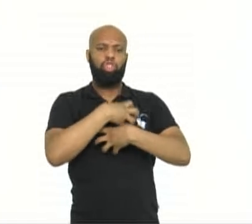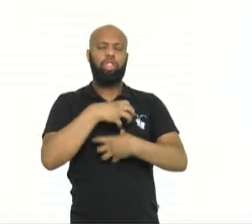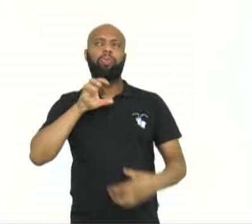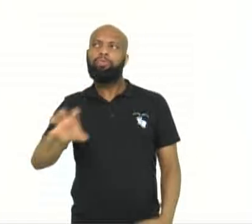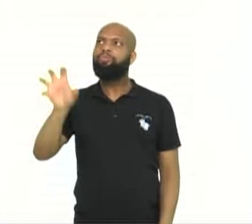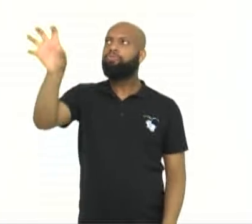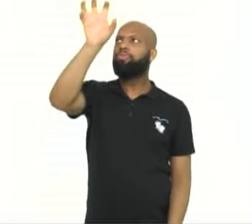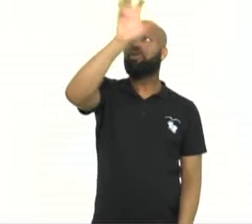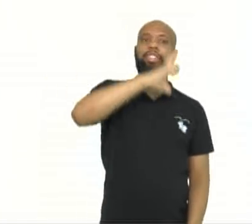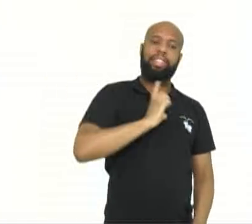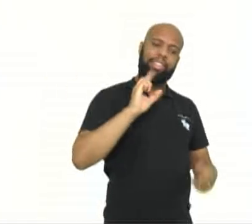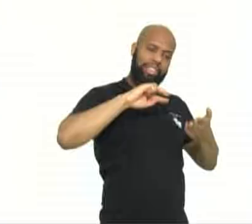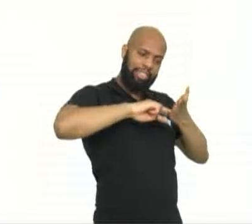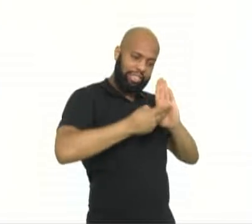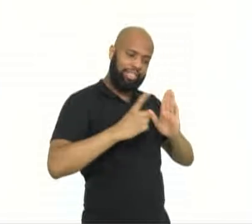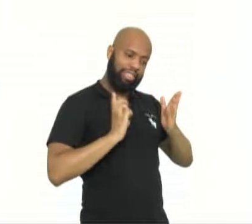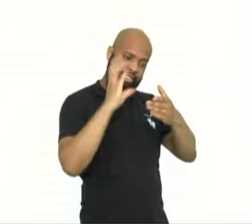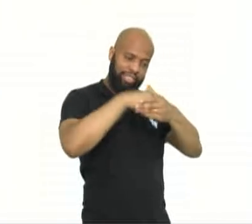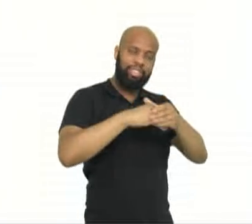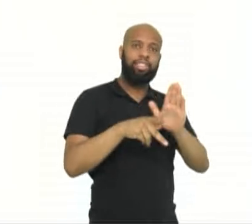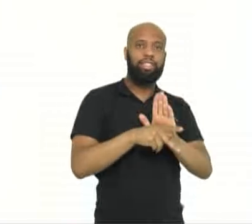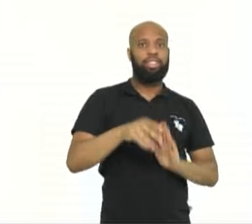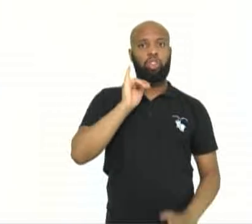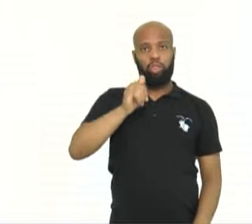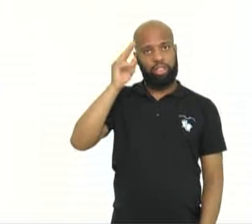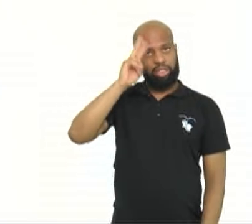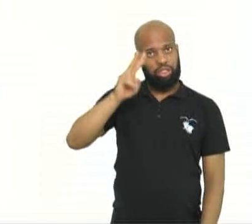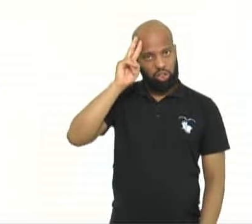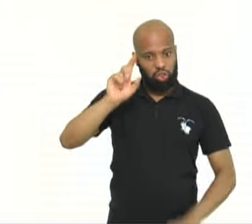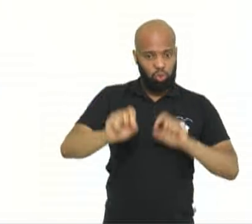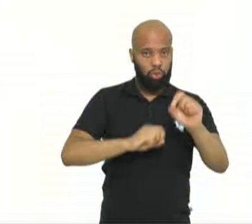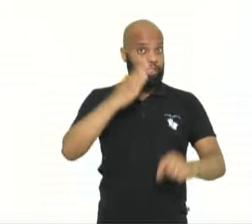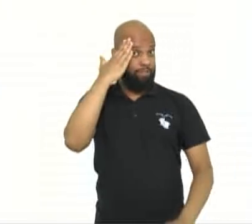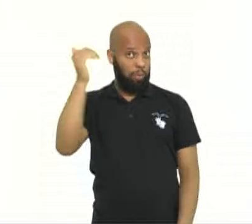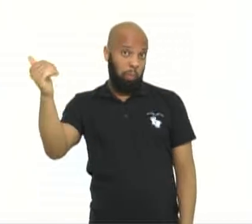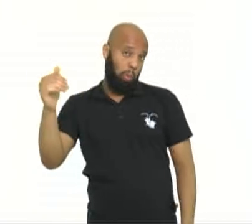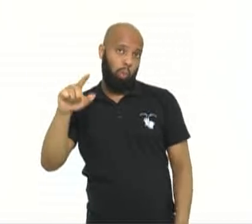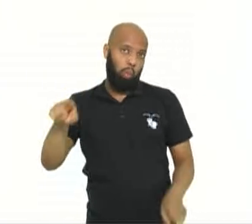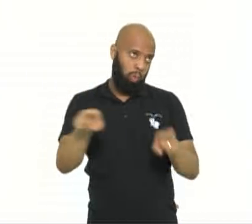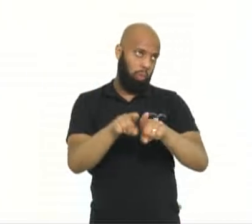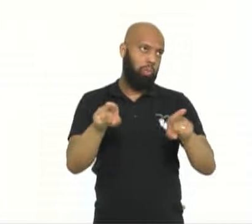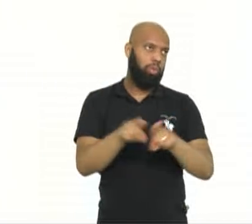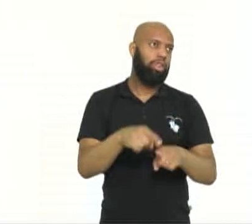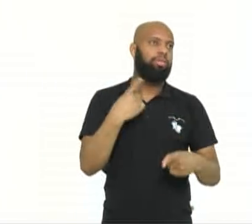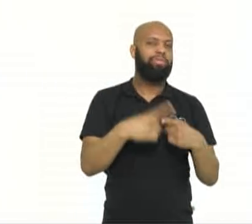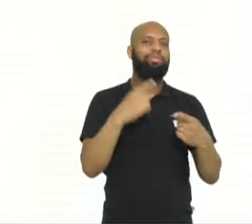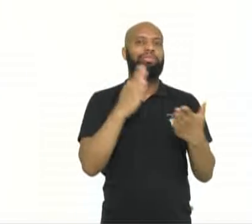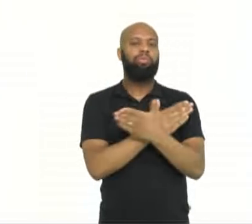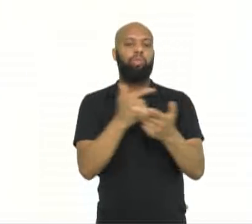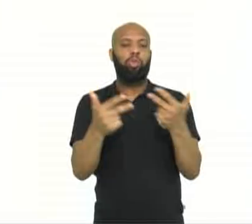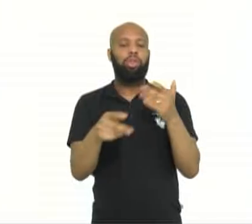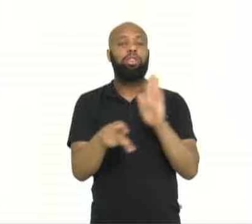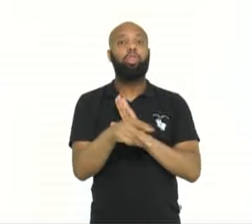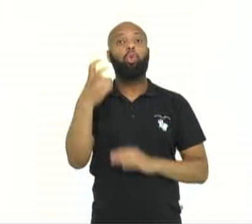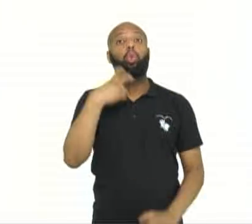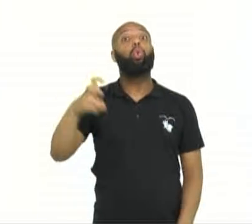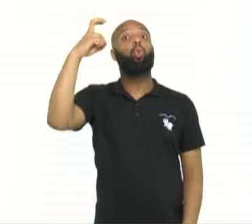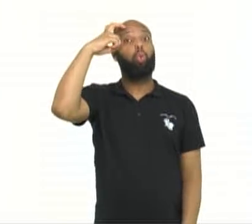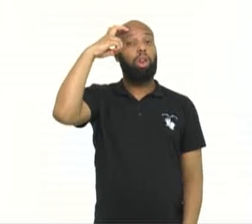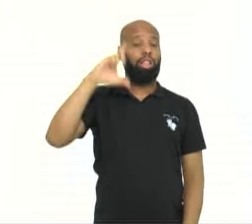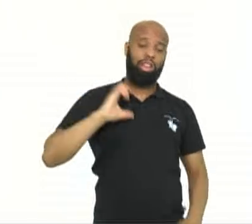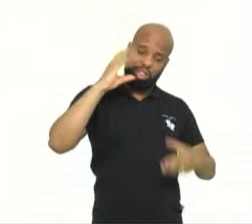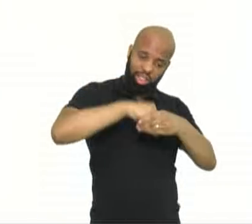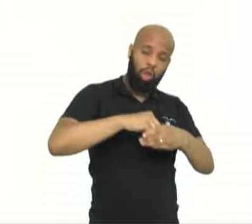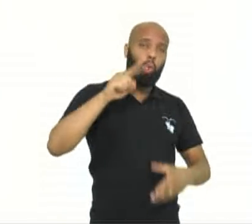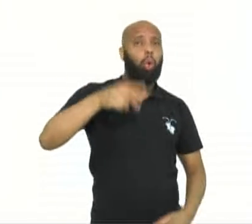fazem sentido ali dentro do causo, elas tornam aquele causo mais popular, né? Um elemento da cultura popular mesmo,